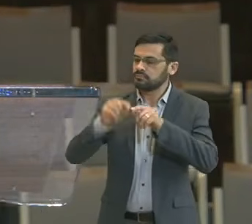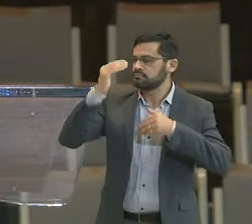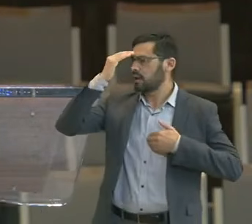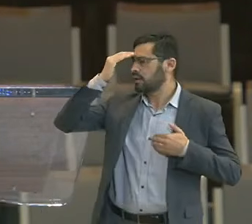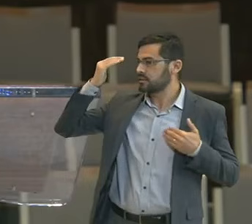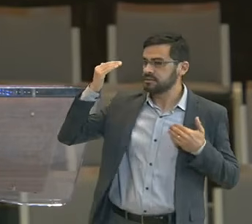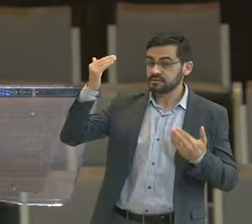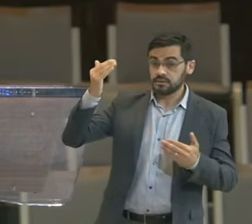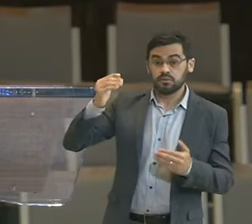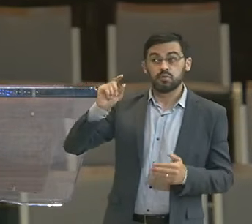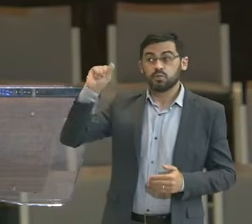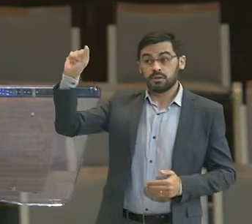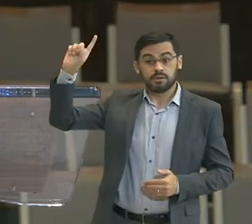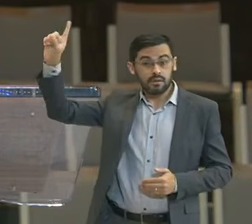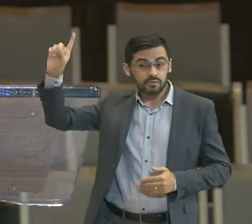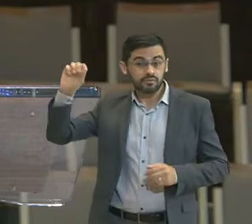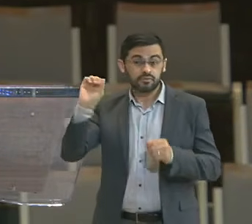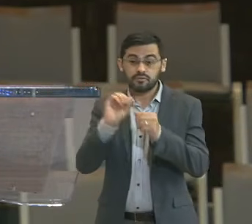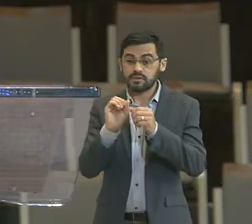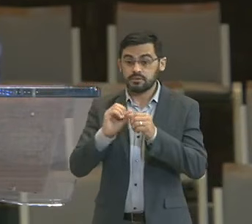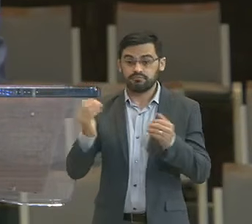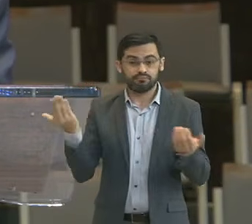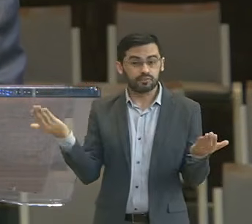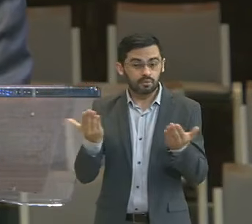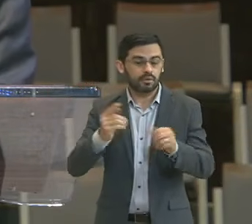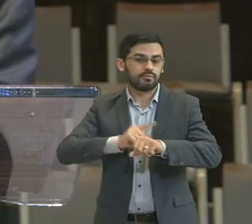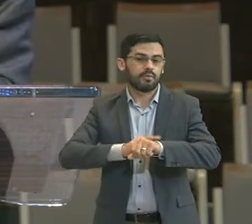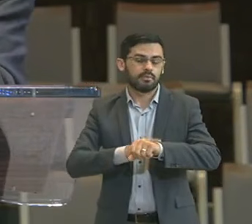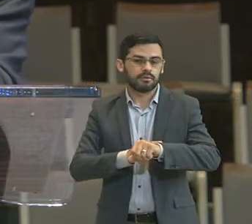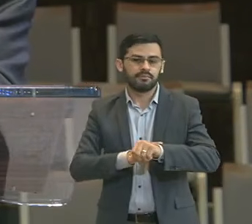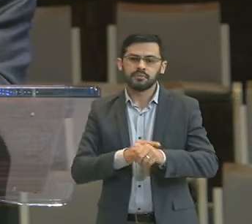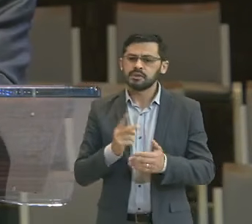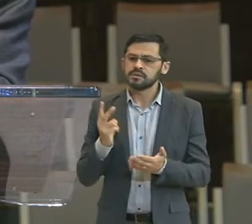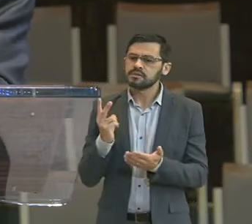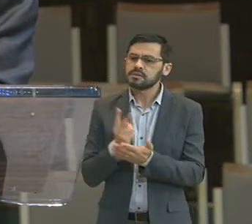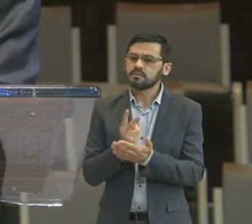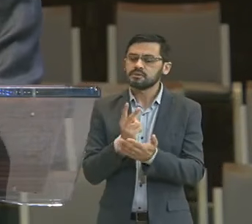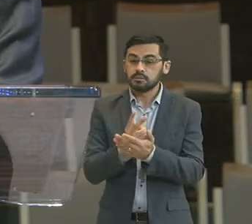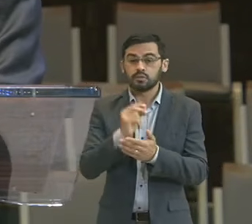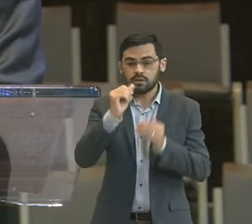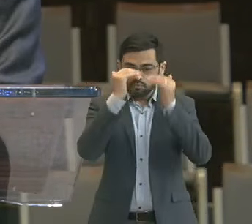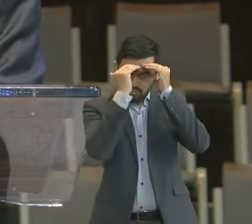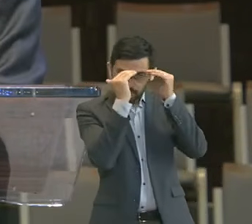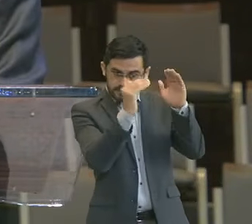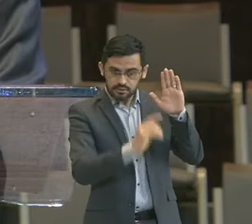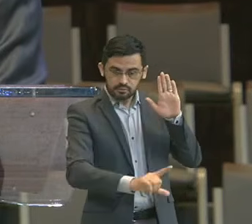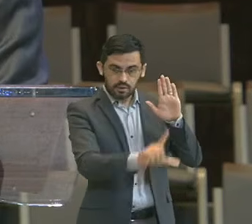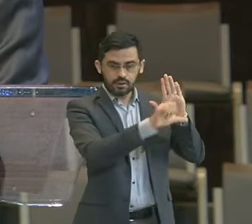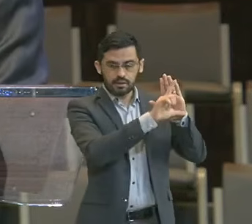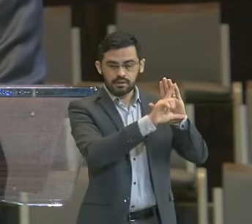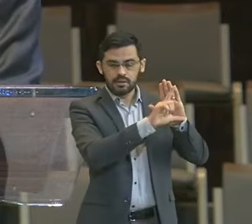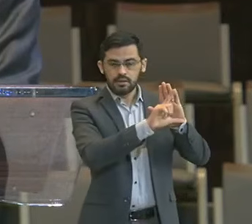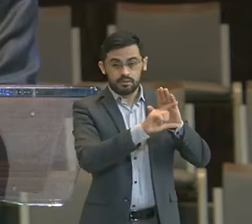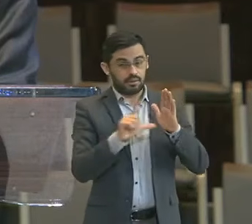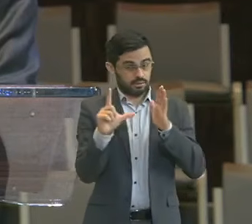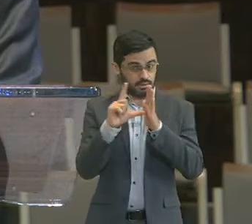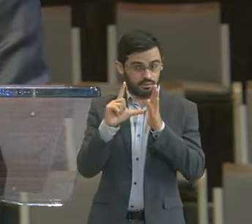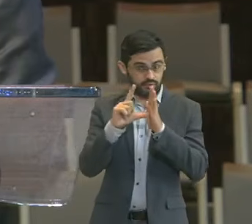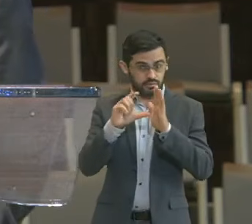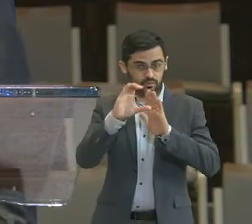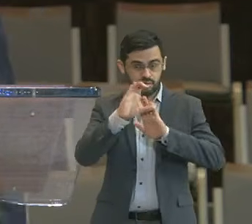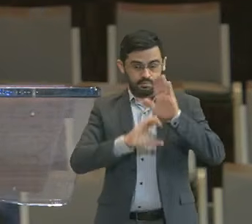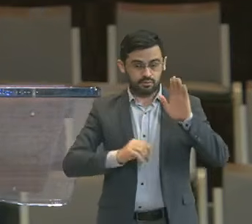agradecer o que Deus estava fazendo no presente. E eles faziam isso em cumprimento à lei. E a lei dizia lá em